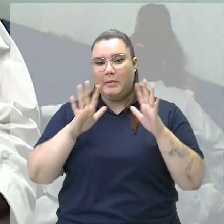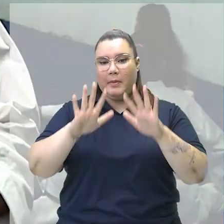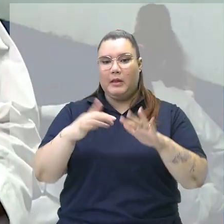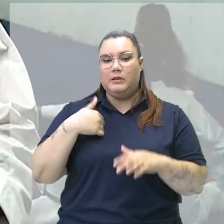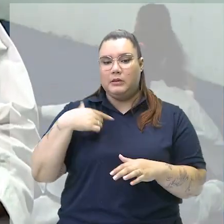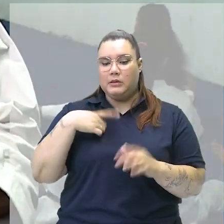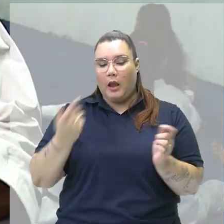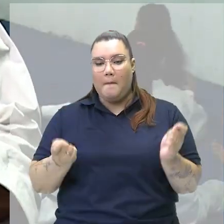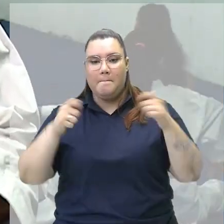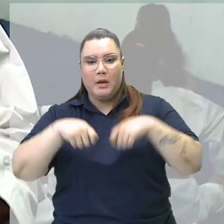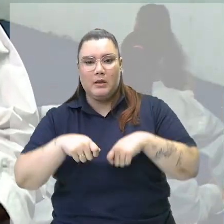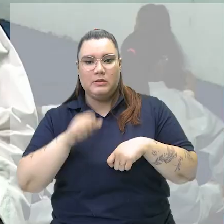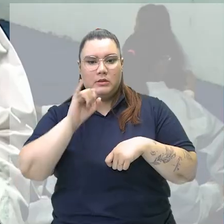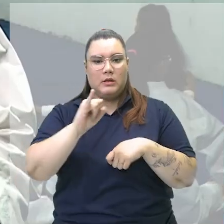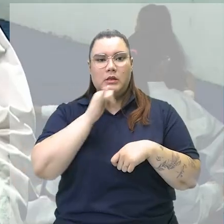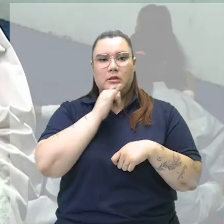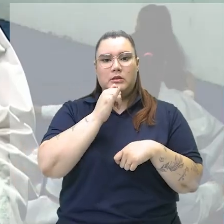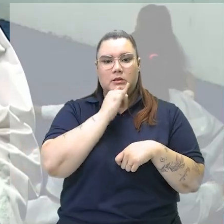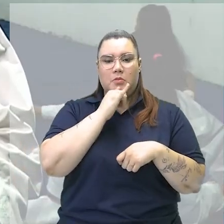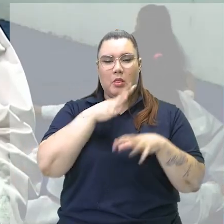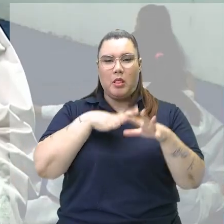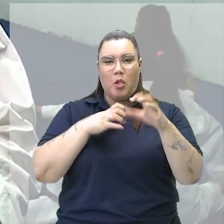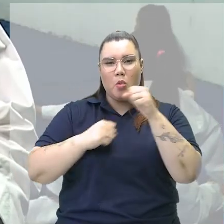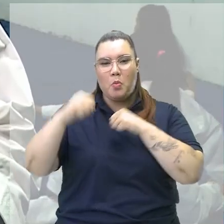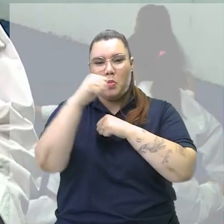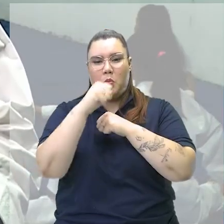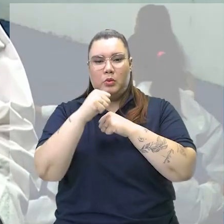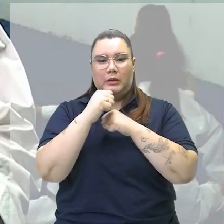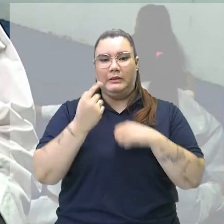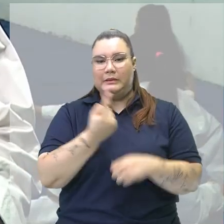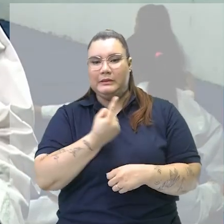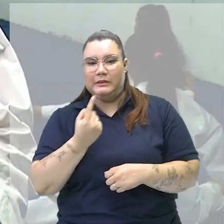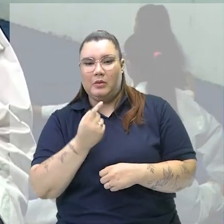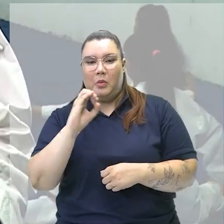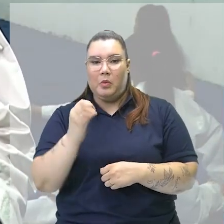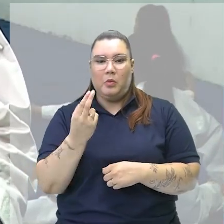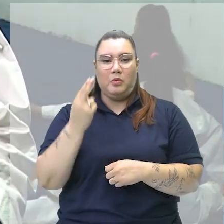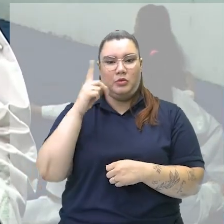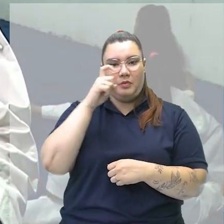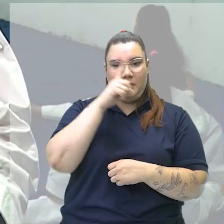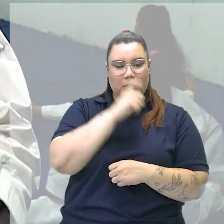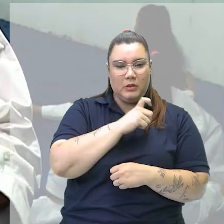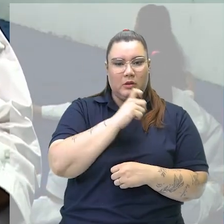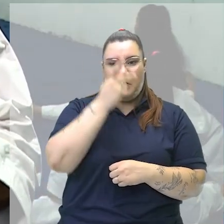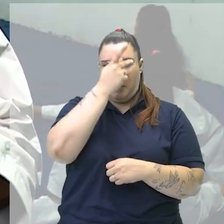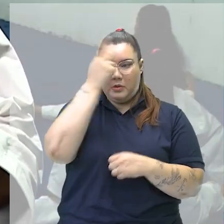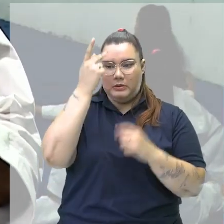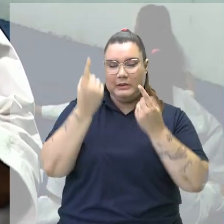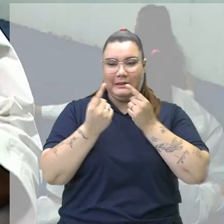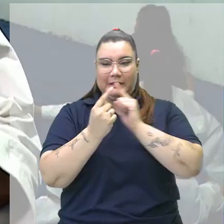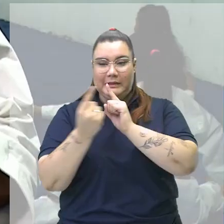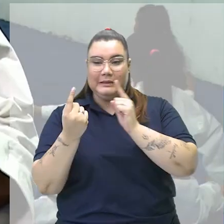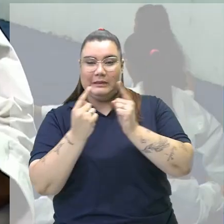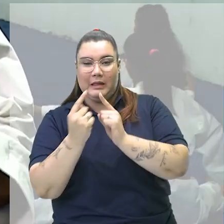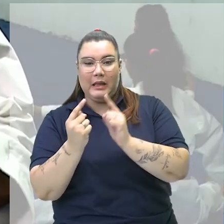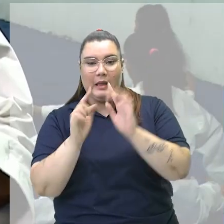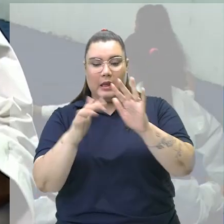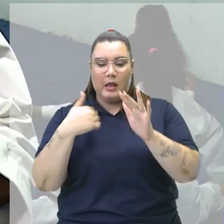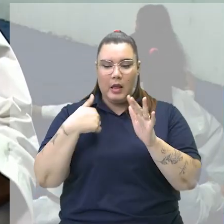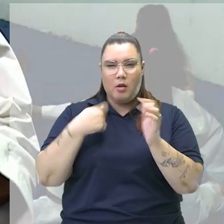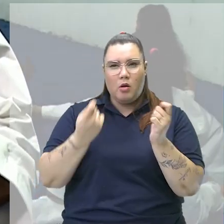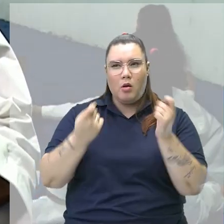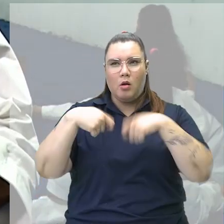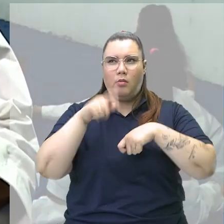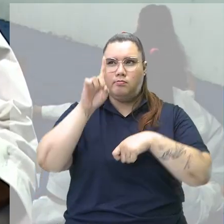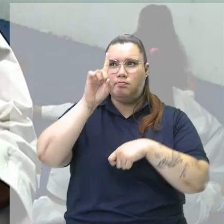está encurralado ou passando por dificuldades ali, quando está sendo superado pelo seu adversário, ele tem a capacidade de